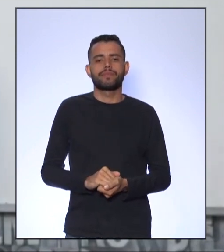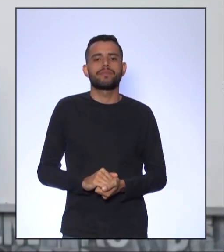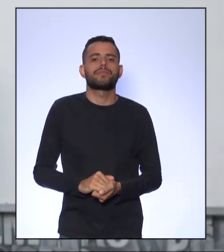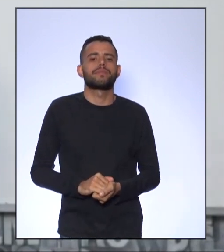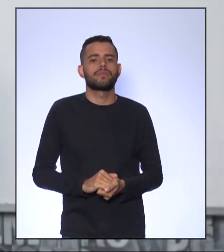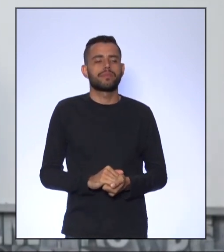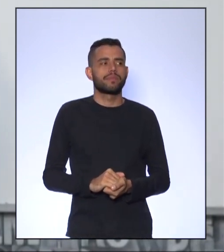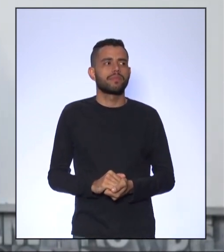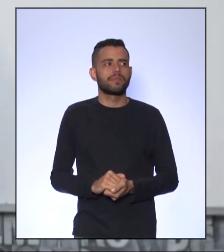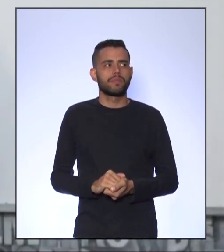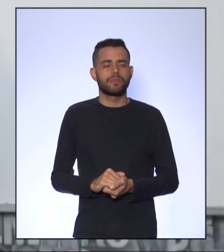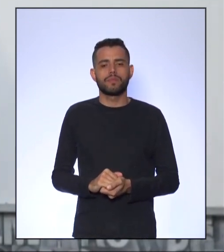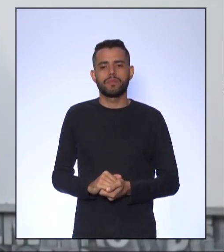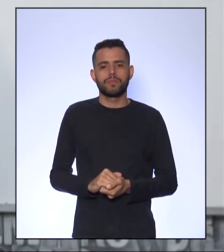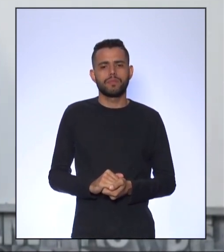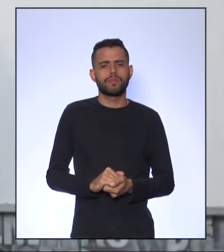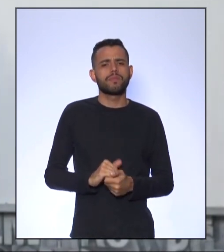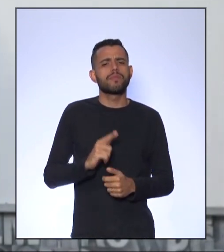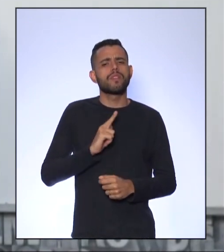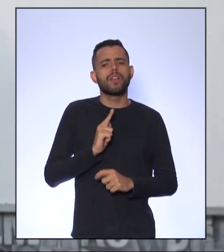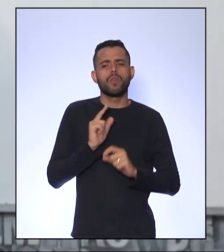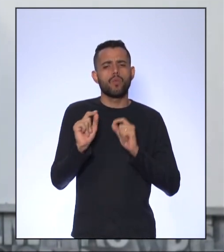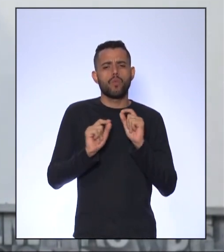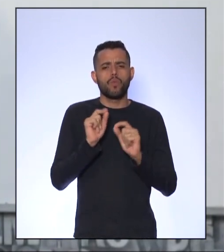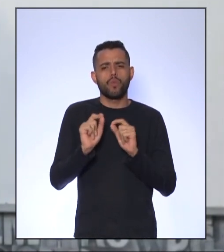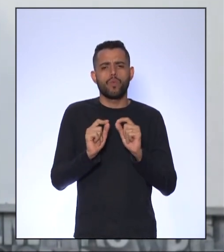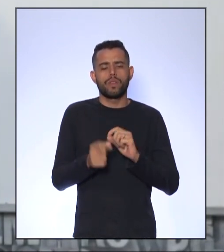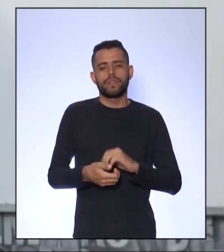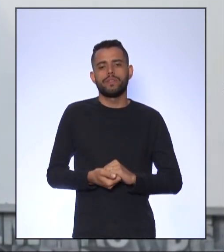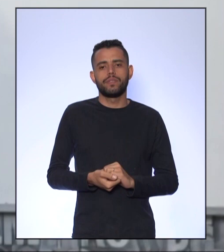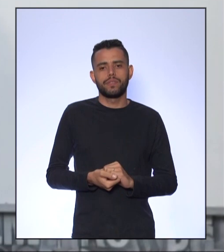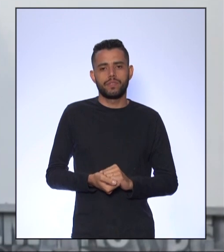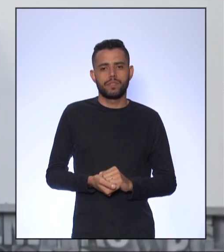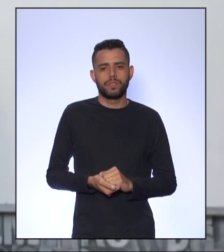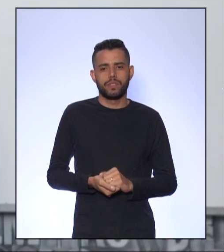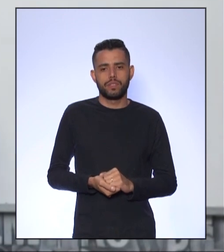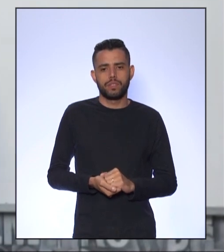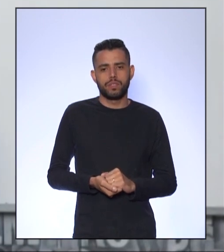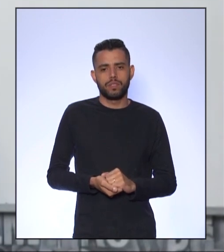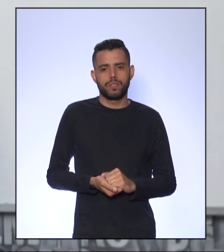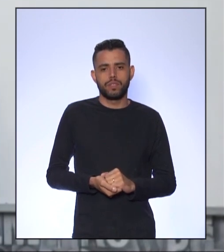nós teremos os